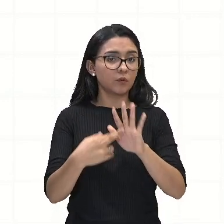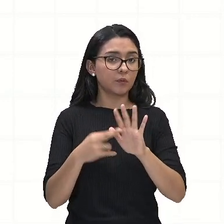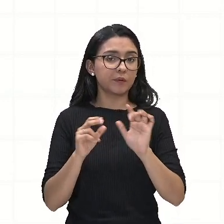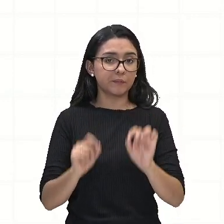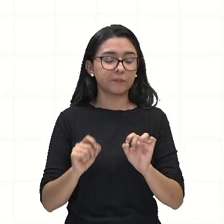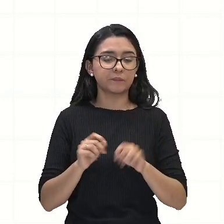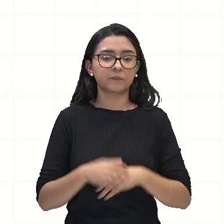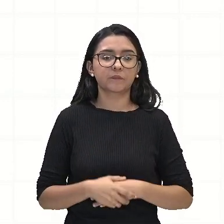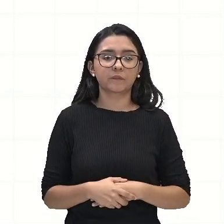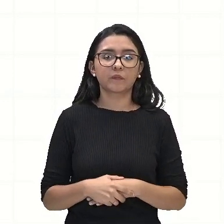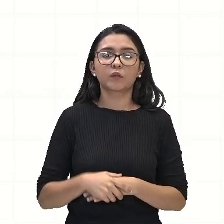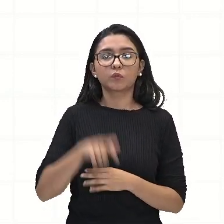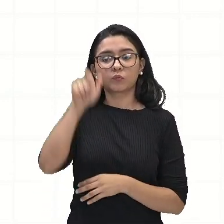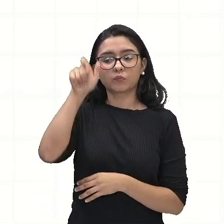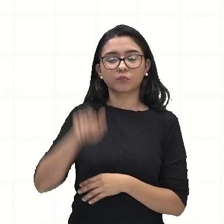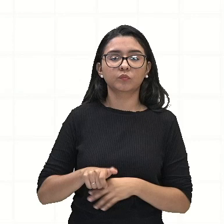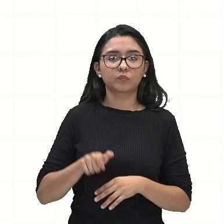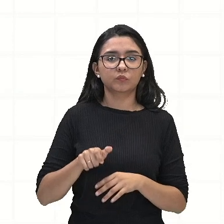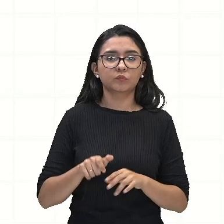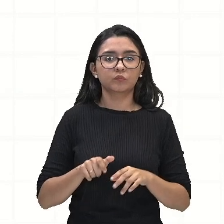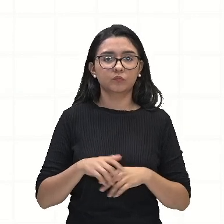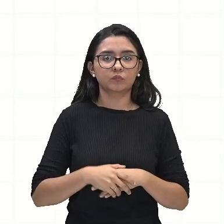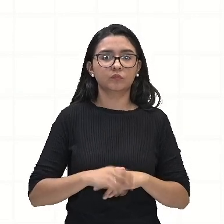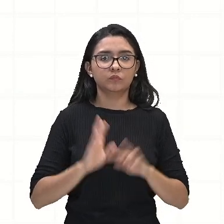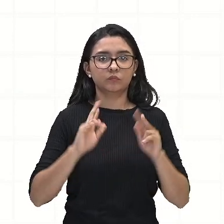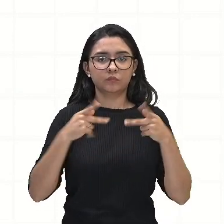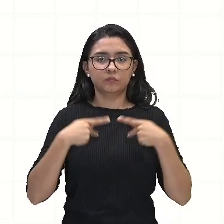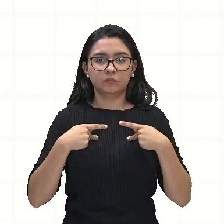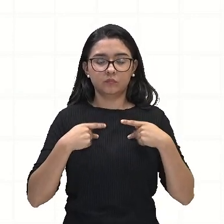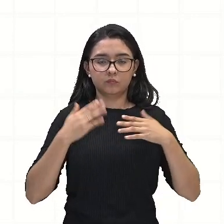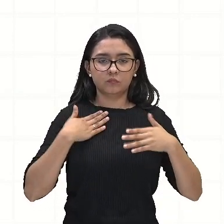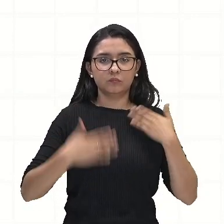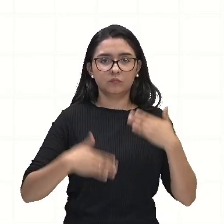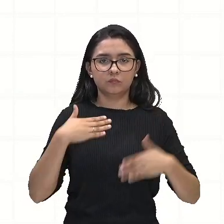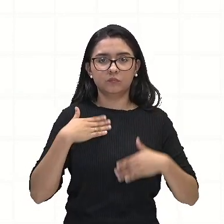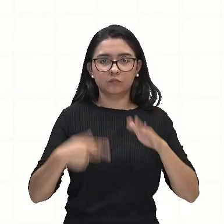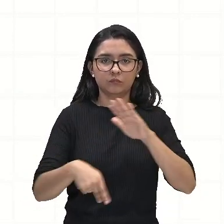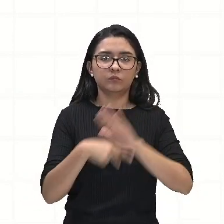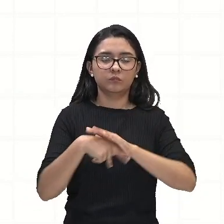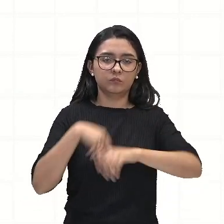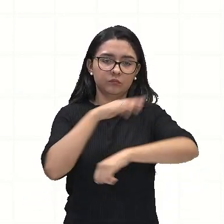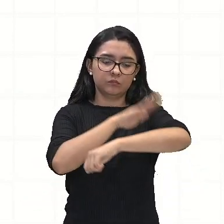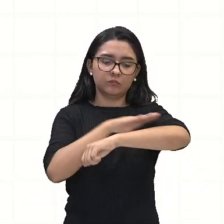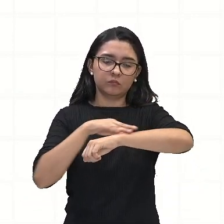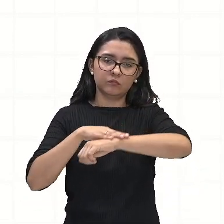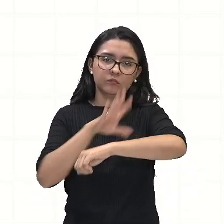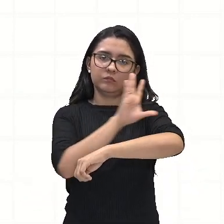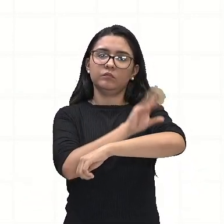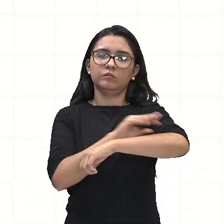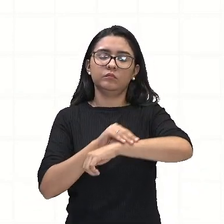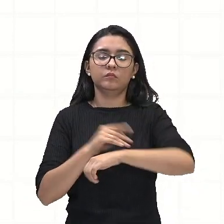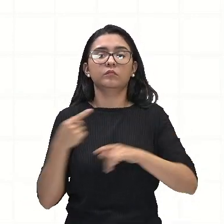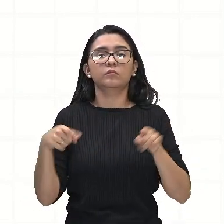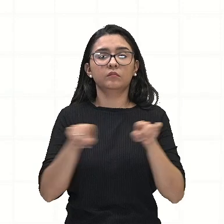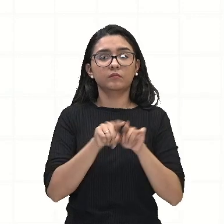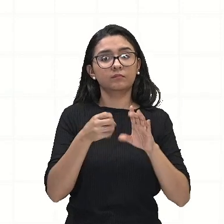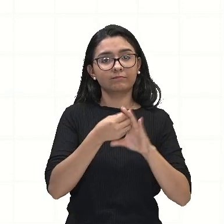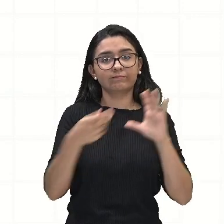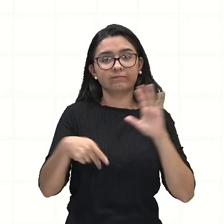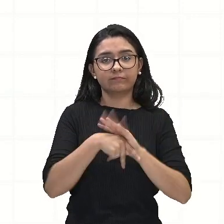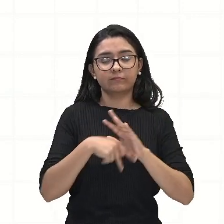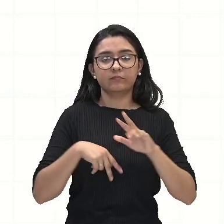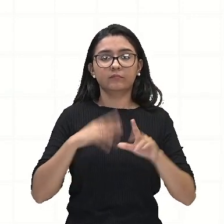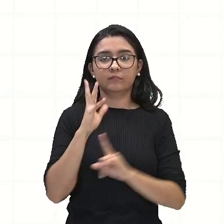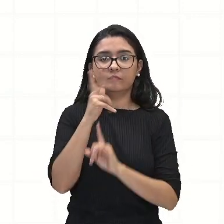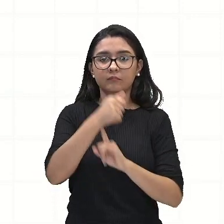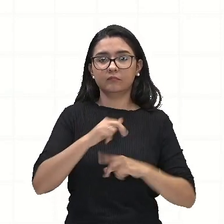questão do homem, né? A questão ali da anatomia humana, que também é uma outra característica da arte